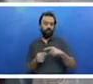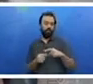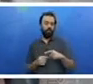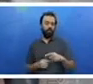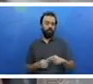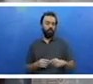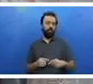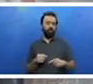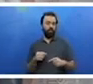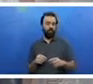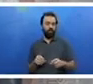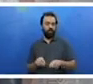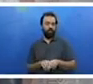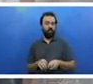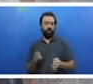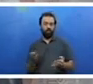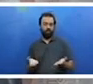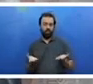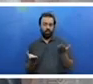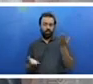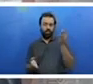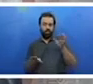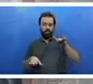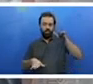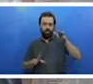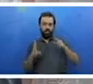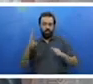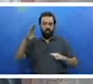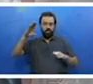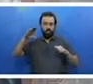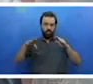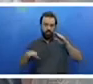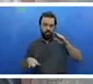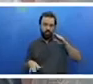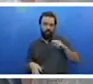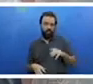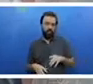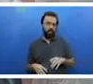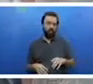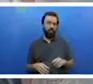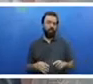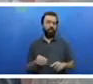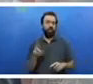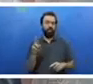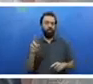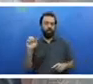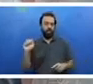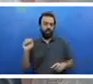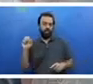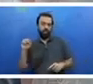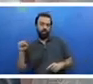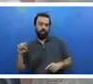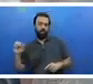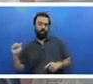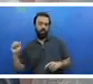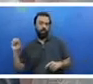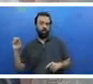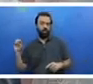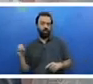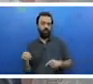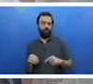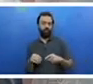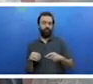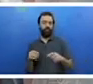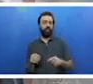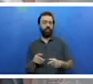ok? Razão a gente pode dizer que é a divisão ou é uma fração entre uma